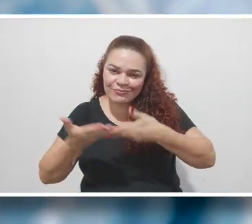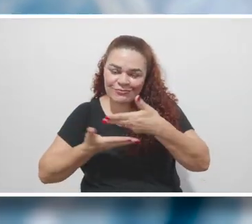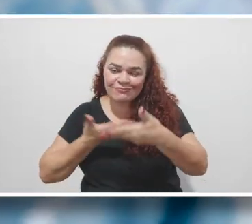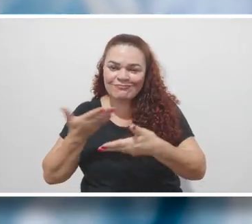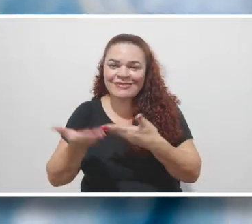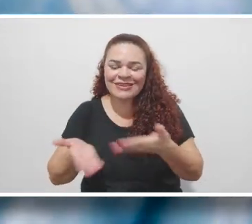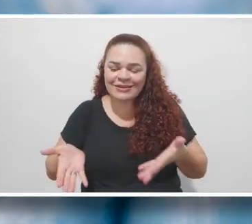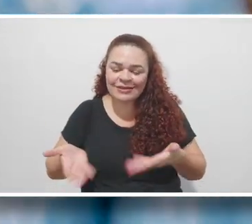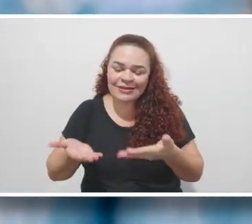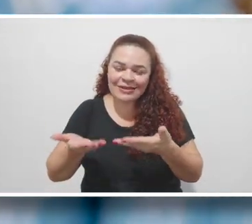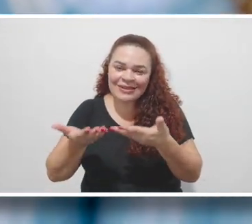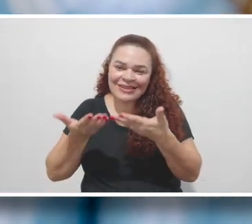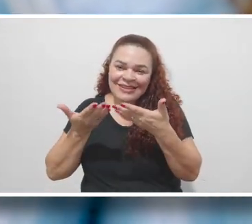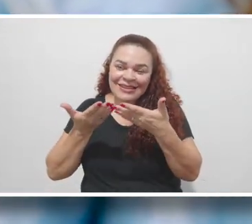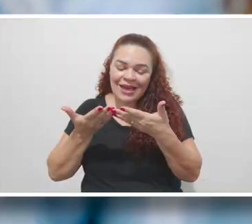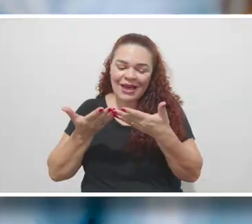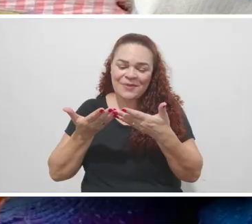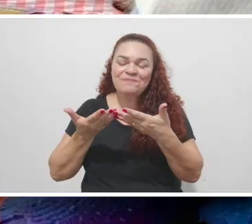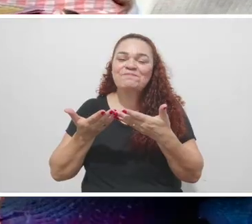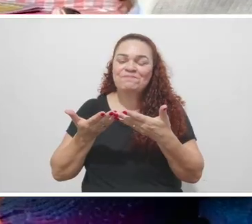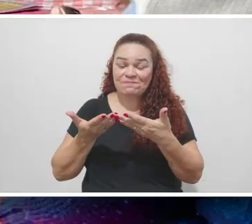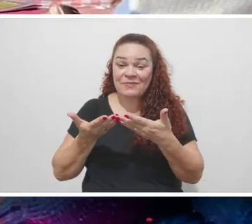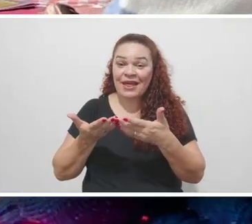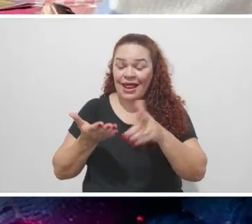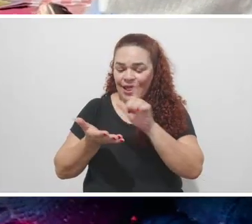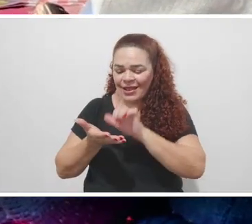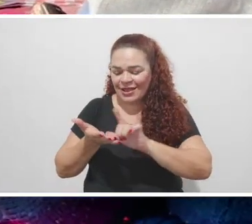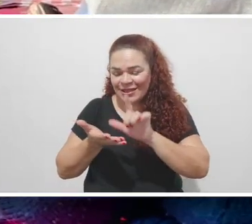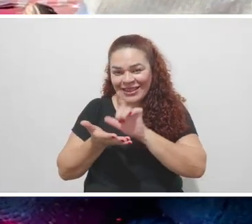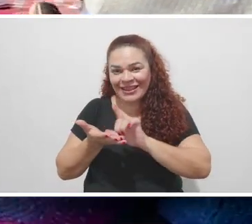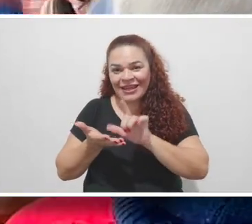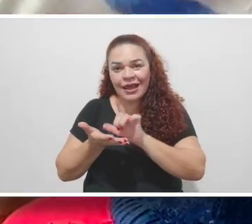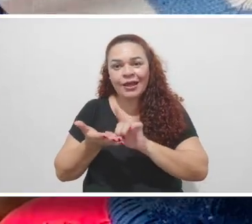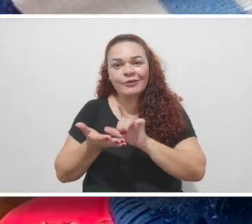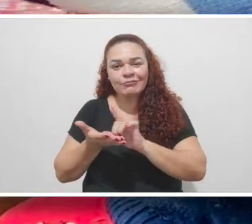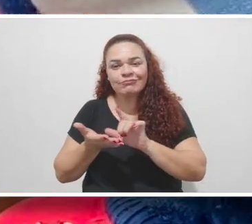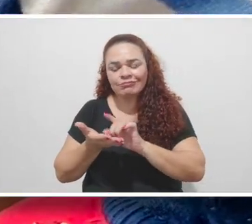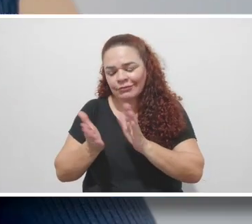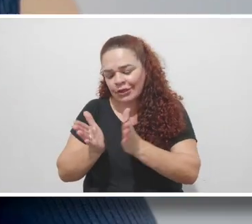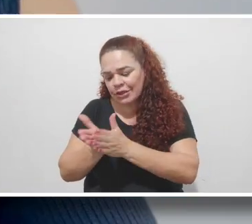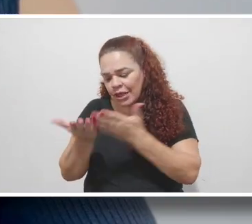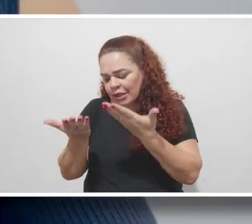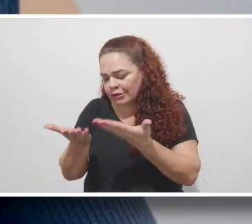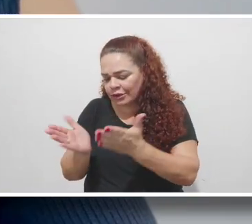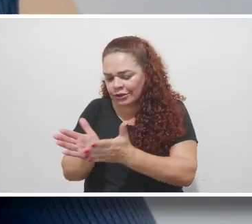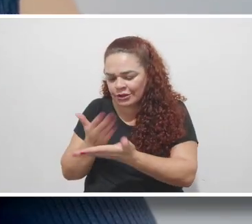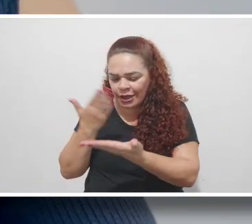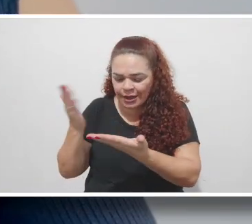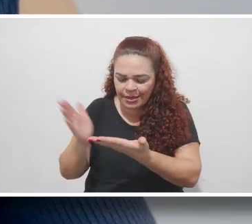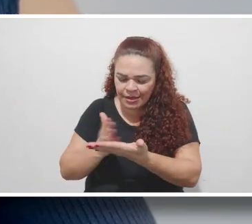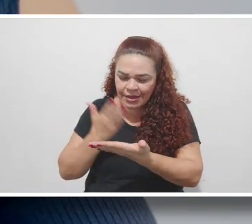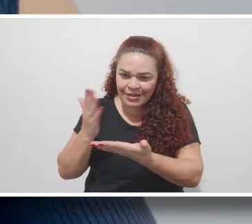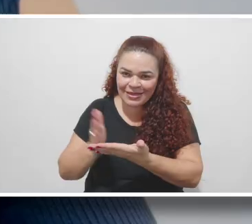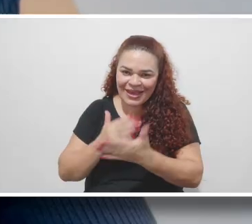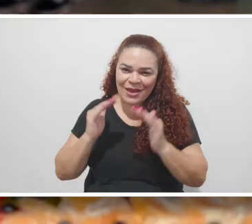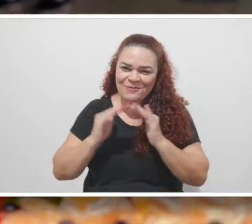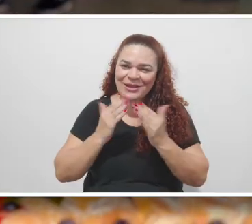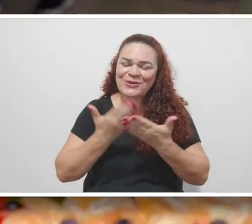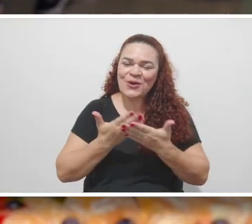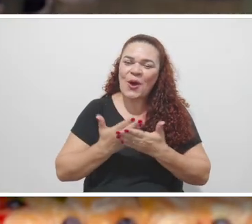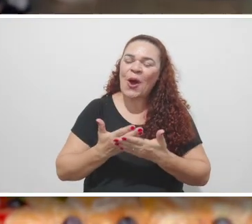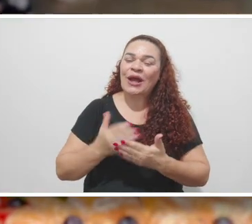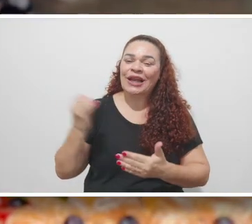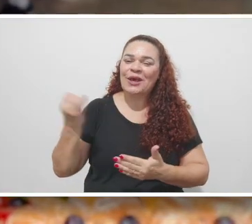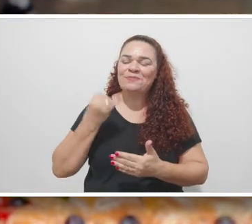introdução com o ambiente literário, né? Eles gostam de manusear os livros. Então, para a escola é muito importante esse projeto.